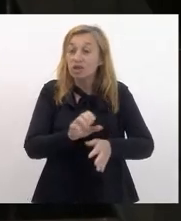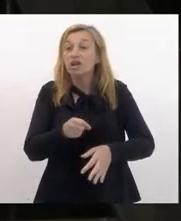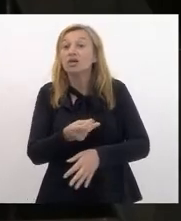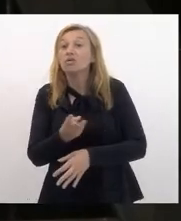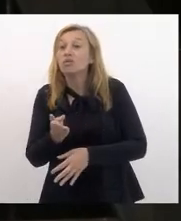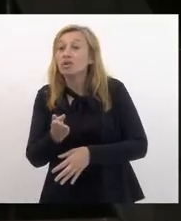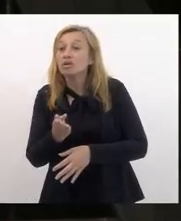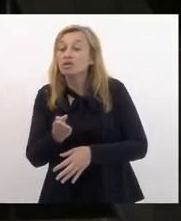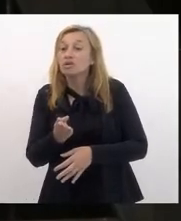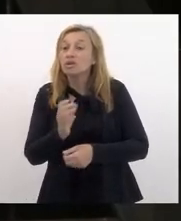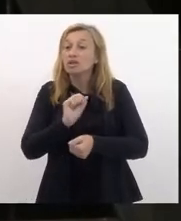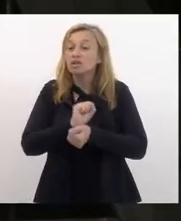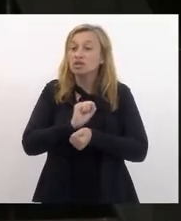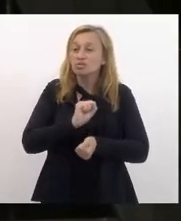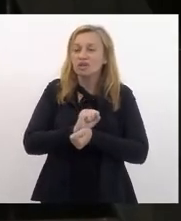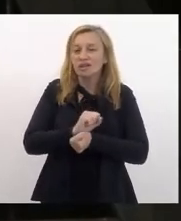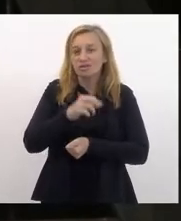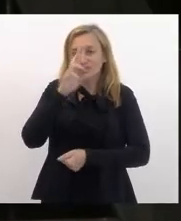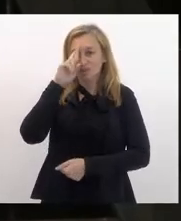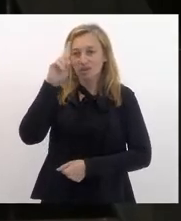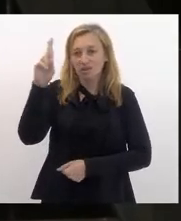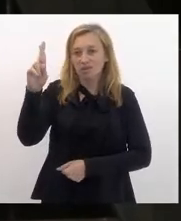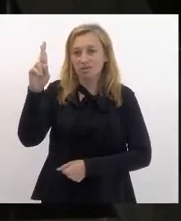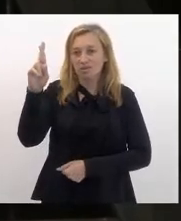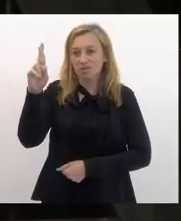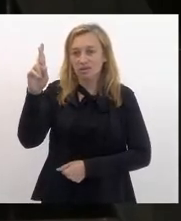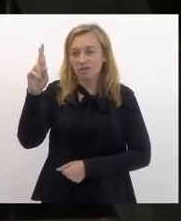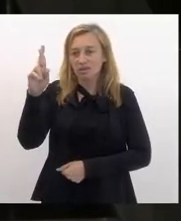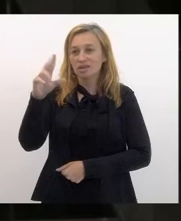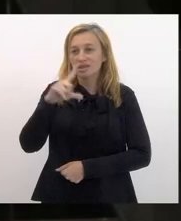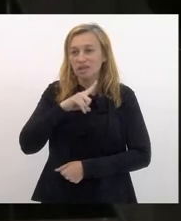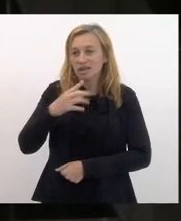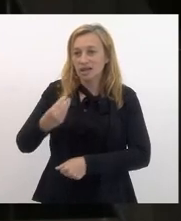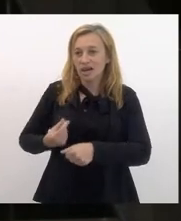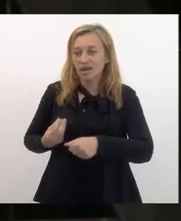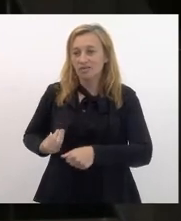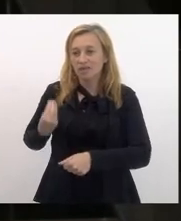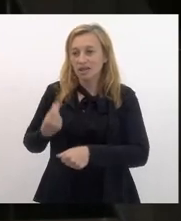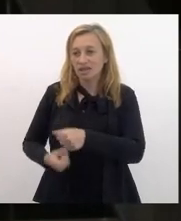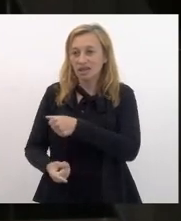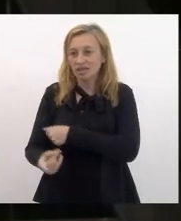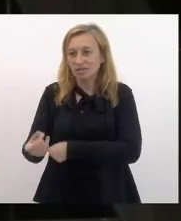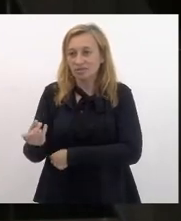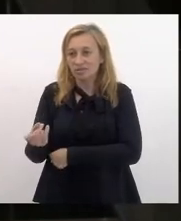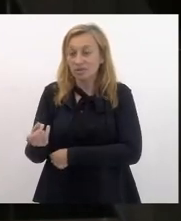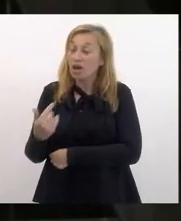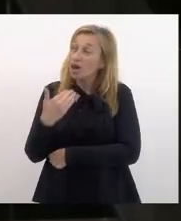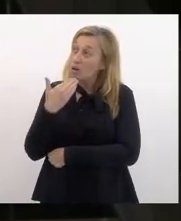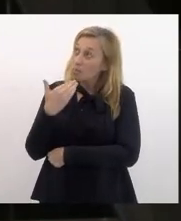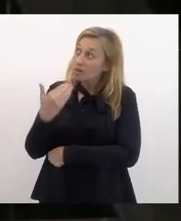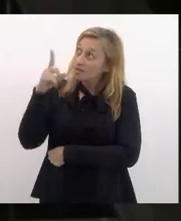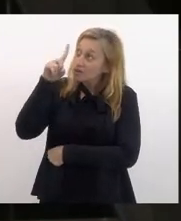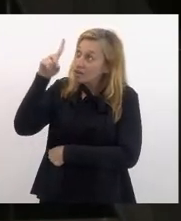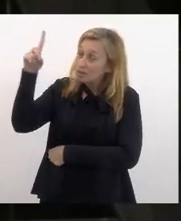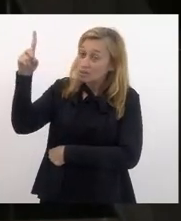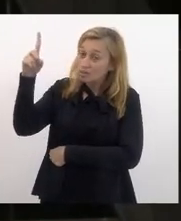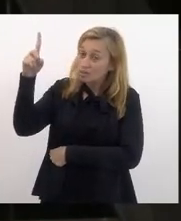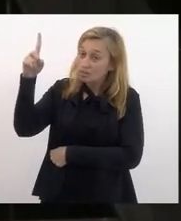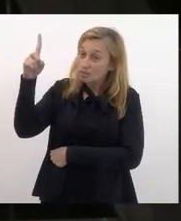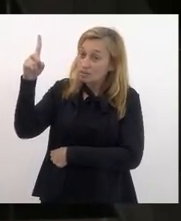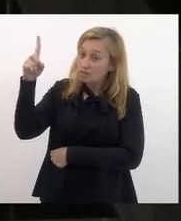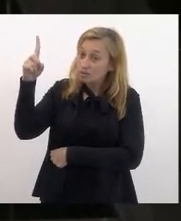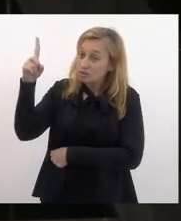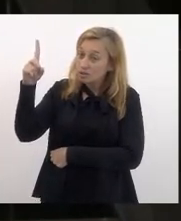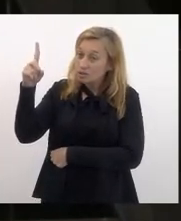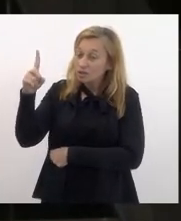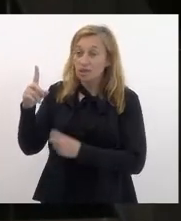enquanto os que esperam pelo Senhor herdarão a terra. Eu peço a Deus que